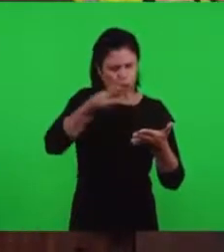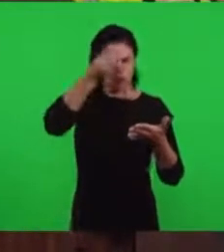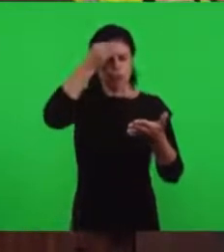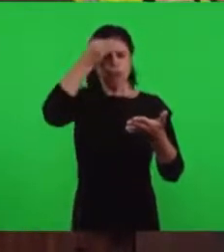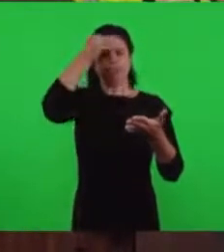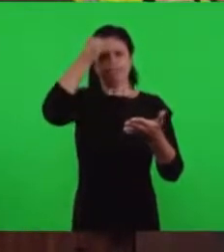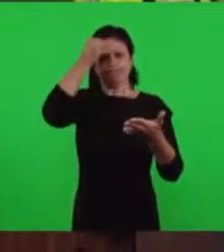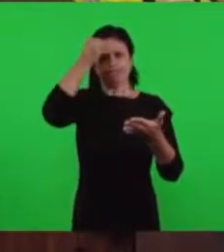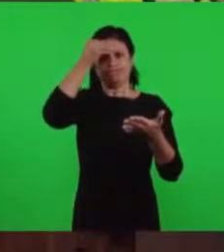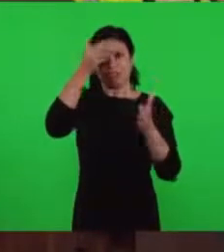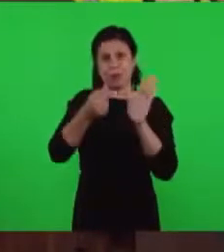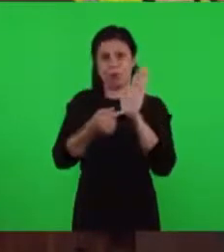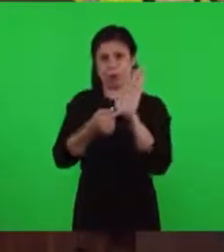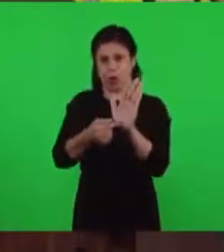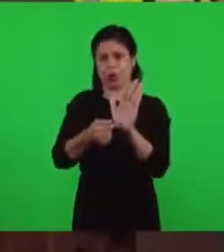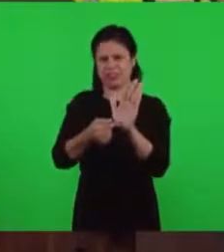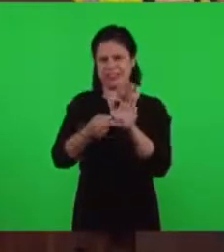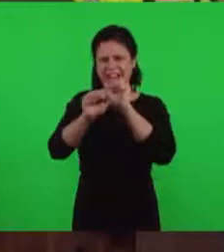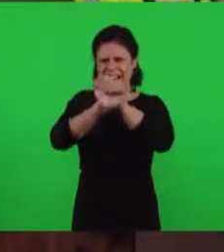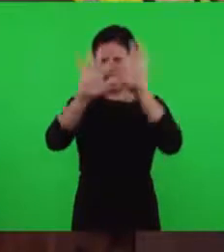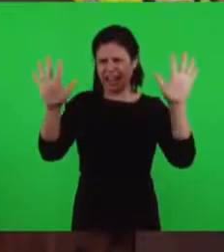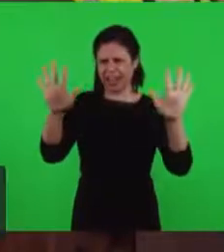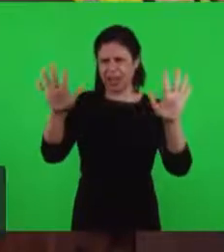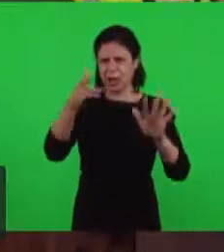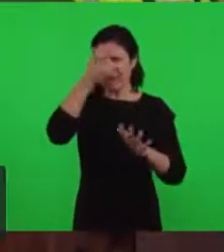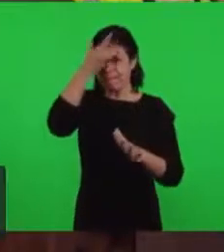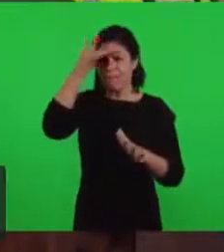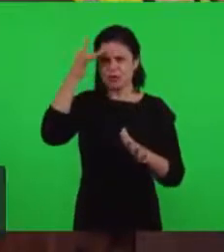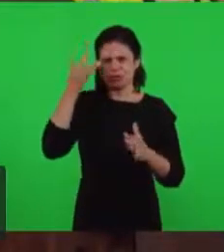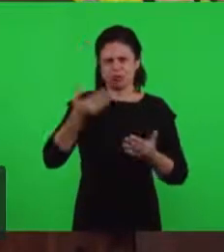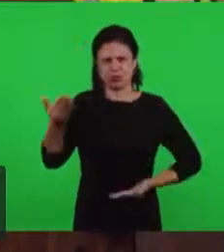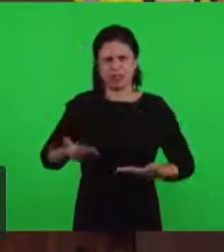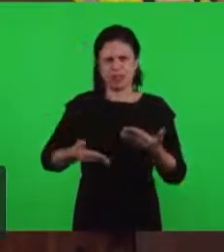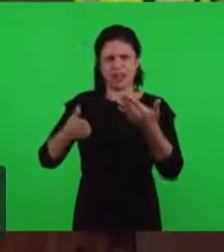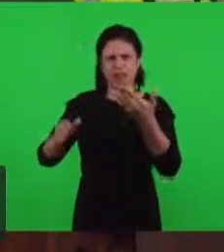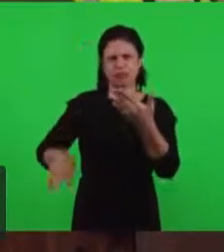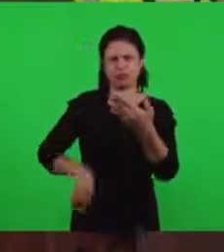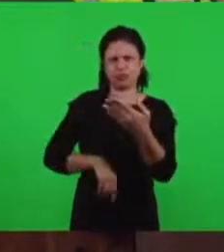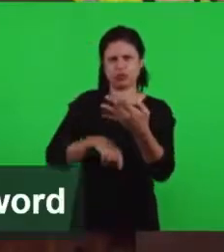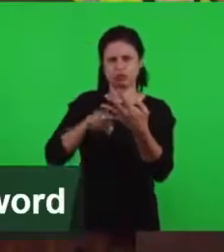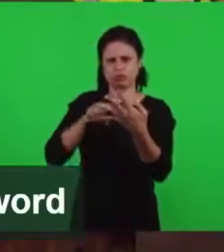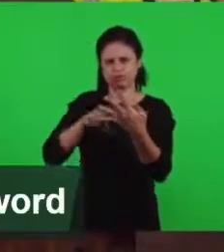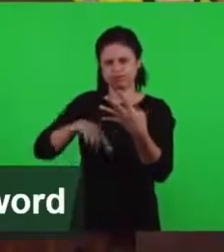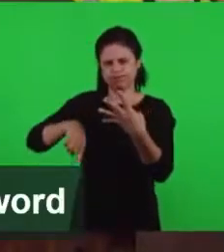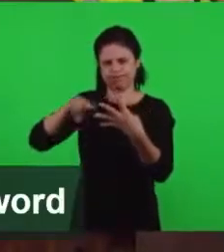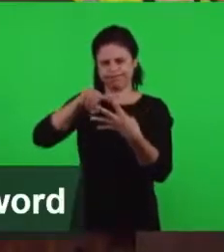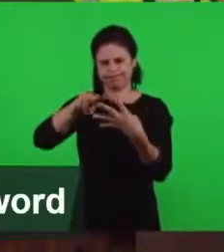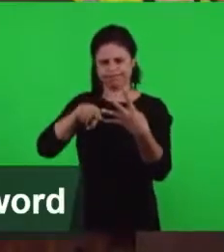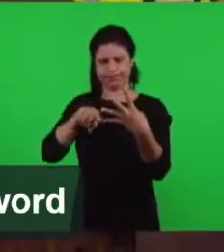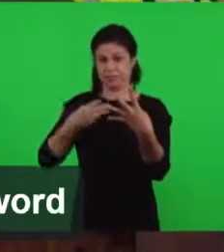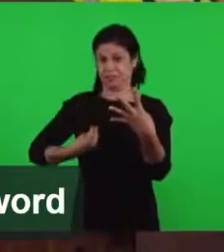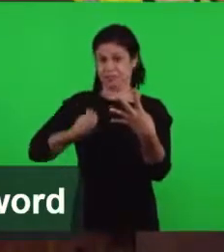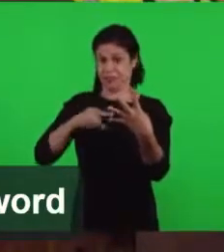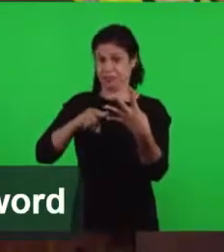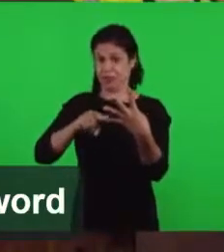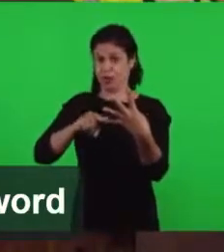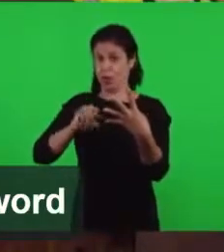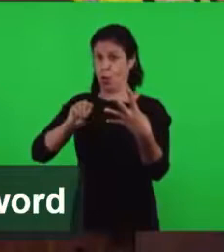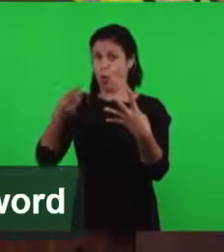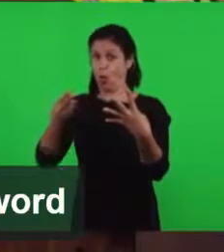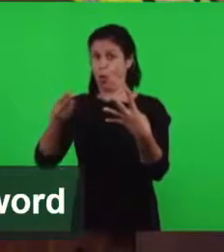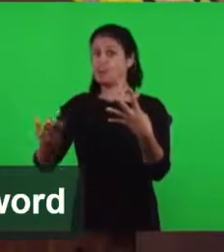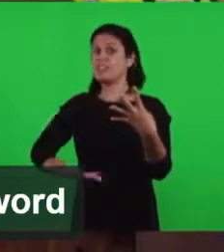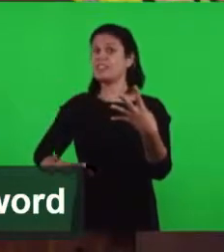aquilo daqueles que estão na quinta medida e daqueles que estão na 4ª mesa então há uma divisão clara